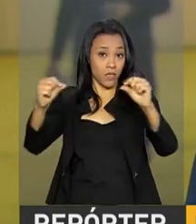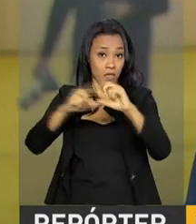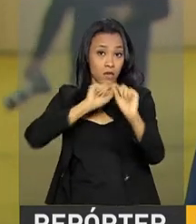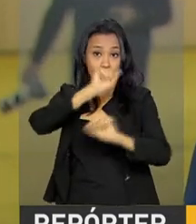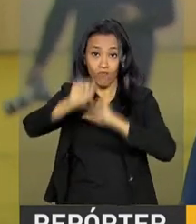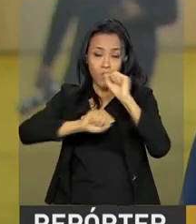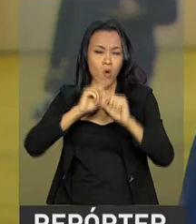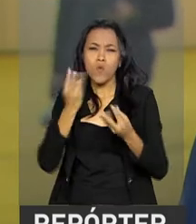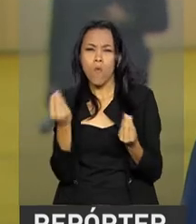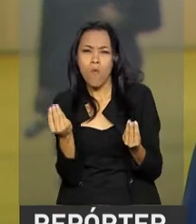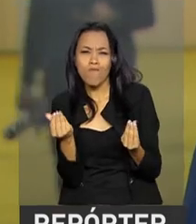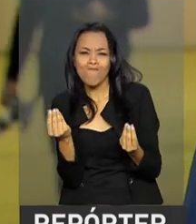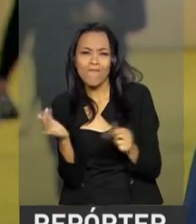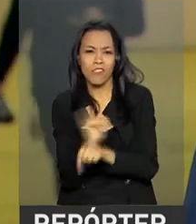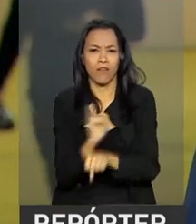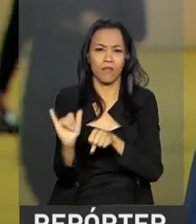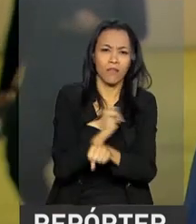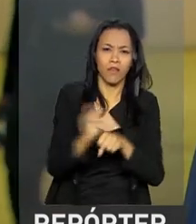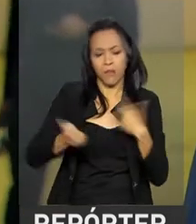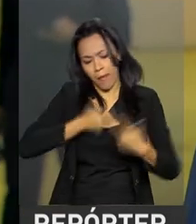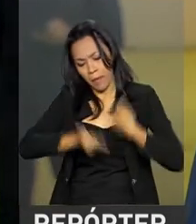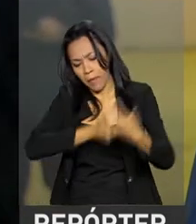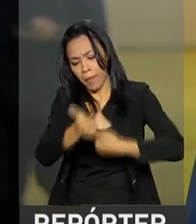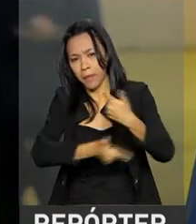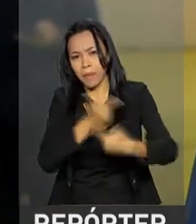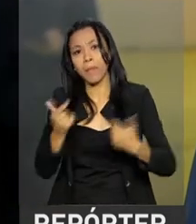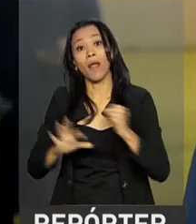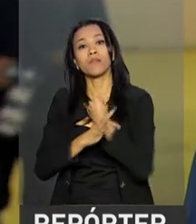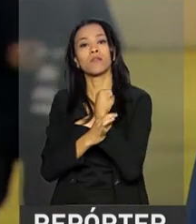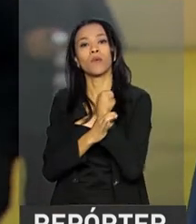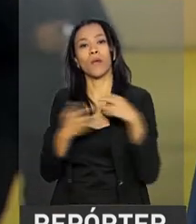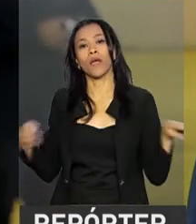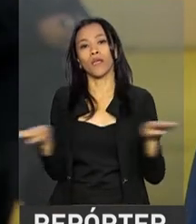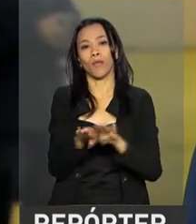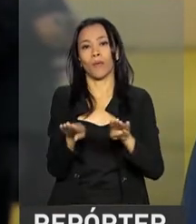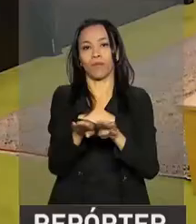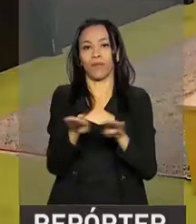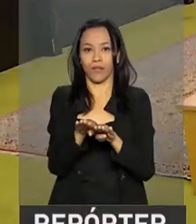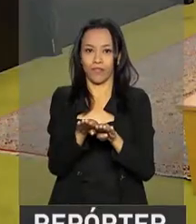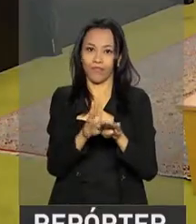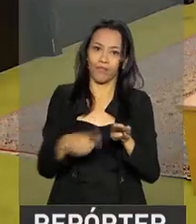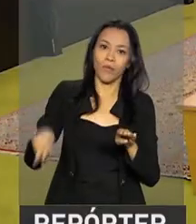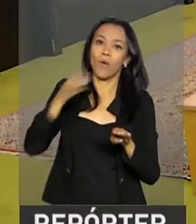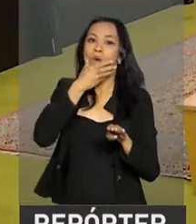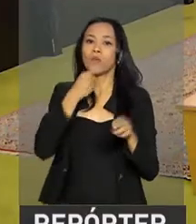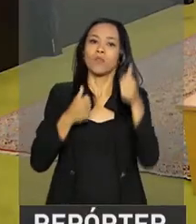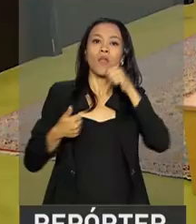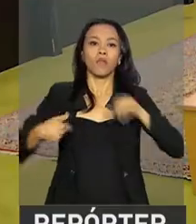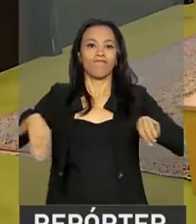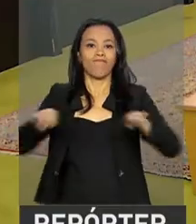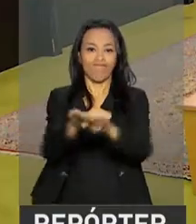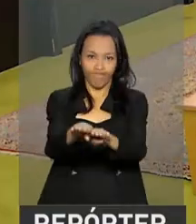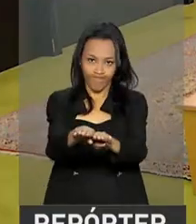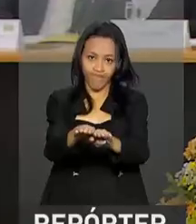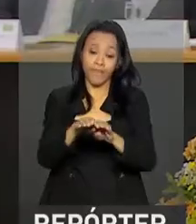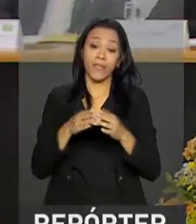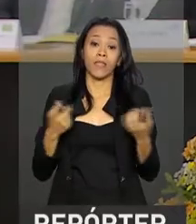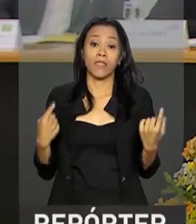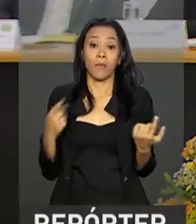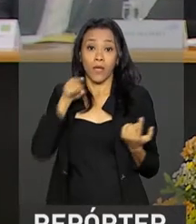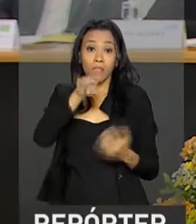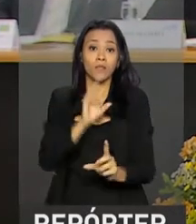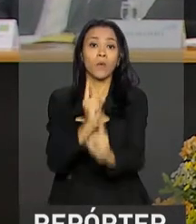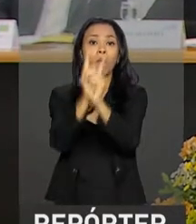definir ações estratégicas para garantir a igualdade de gêneros organizado pelo governo brasileiro o encontro